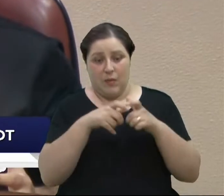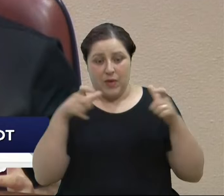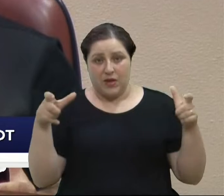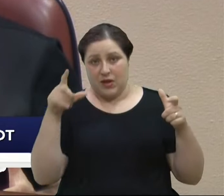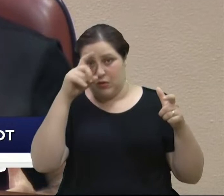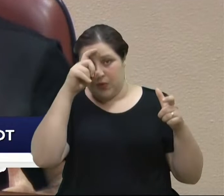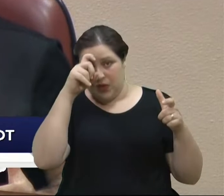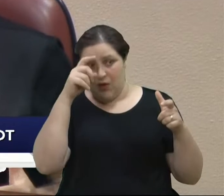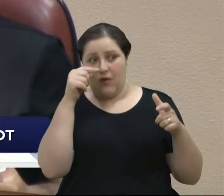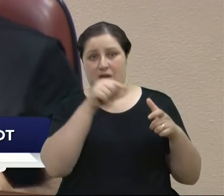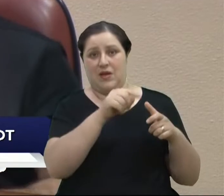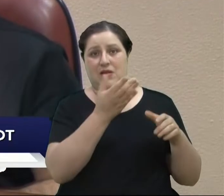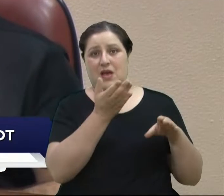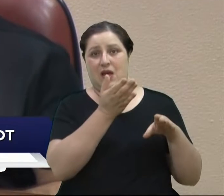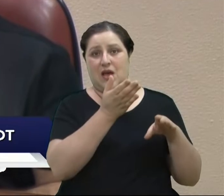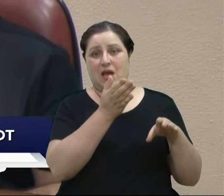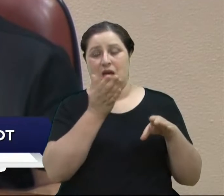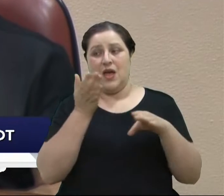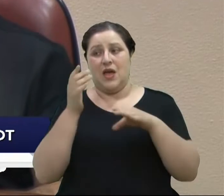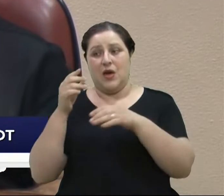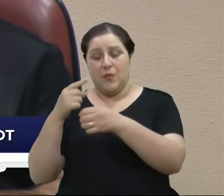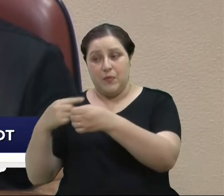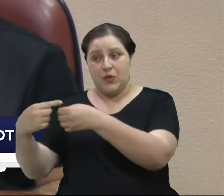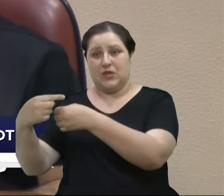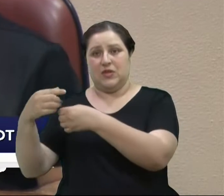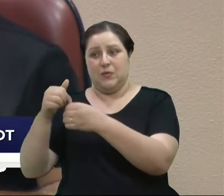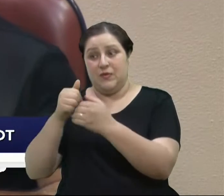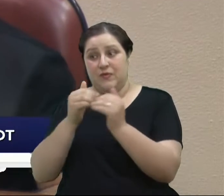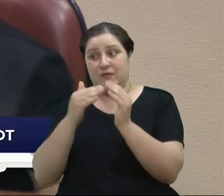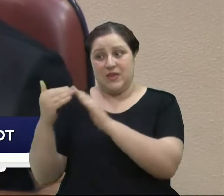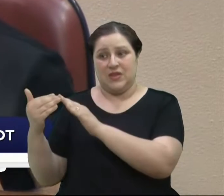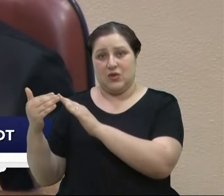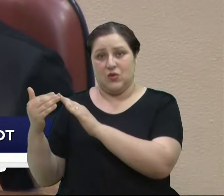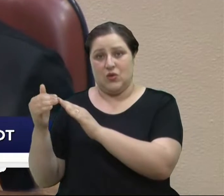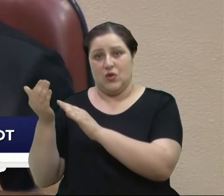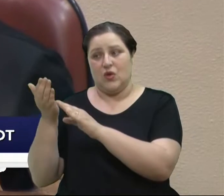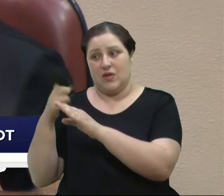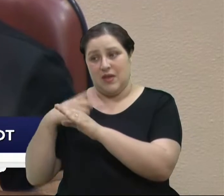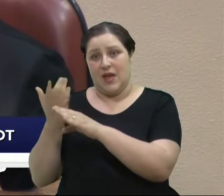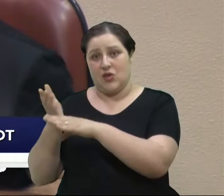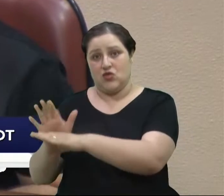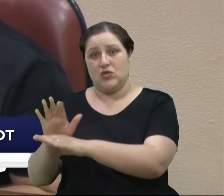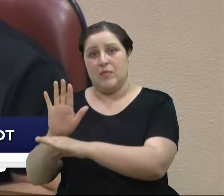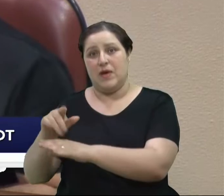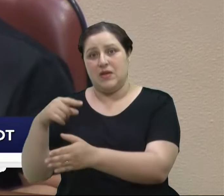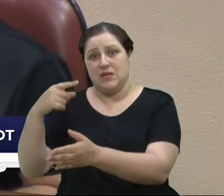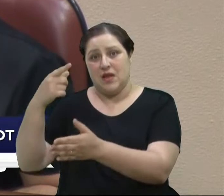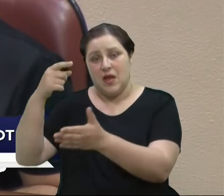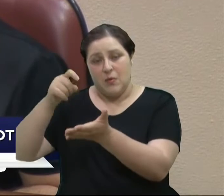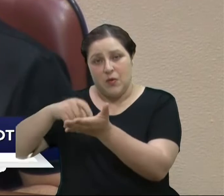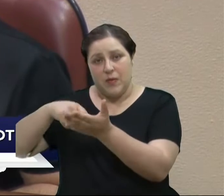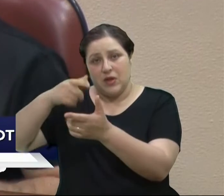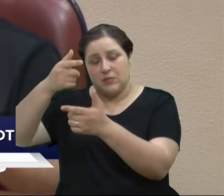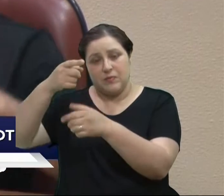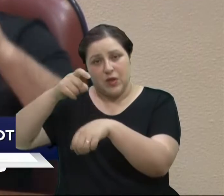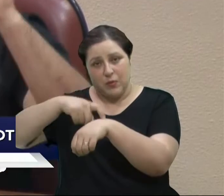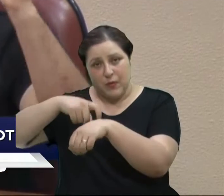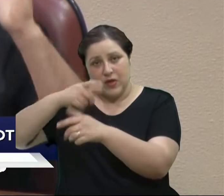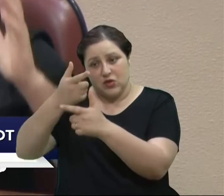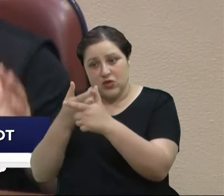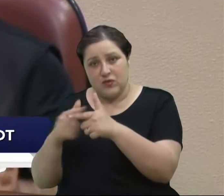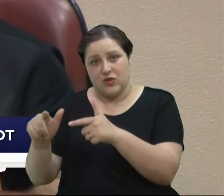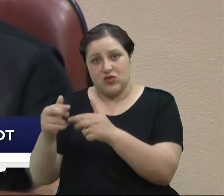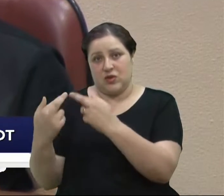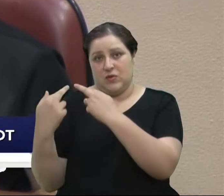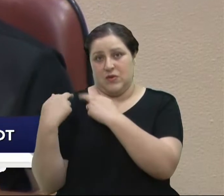vão ser beneficiados. Mas na hora de compartilhar a responsabilidade, eles não vêm junto. Né? Aí é fácil Caxias do Sul, muitos